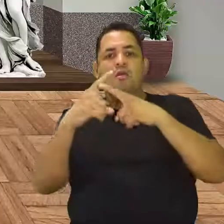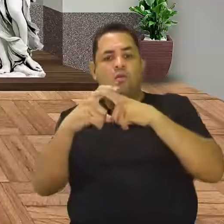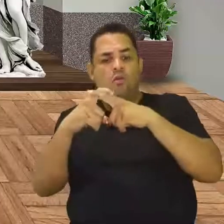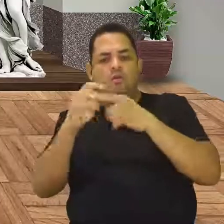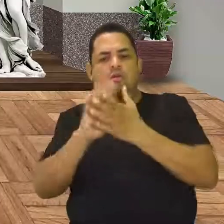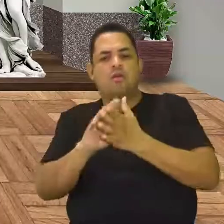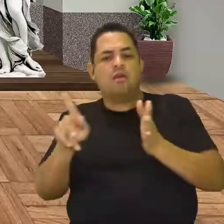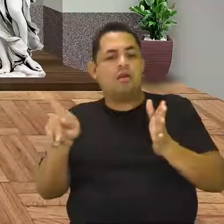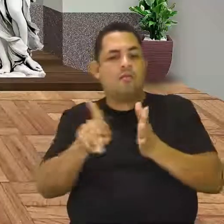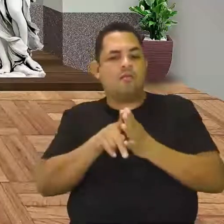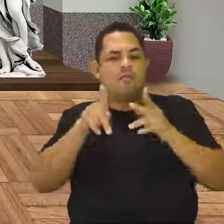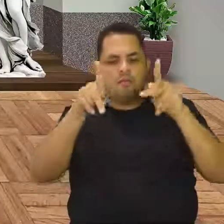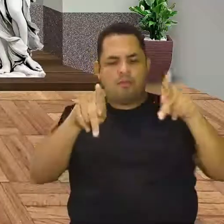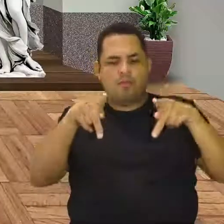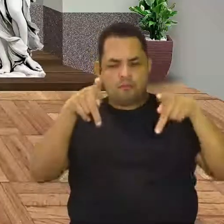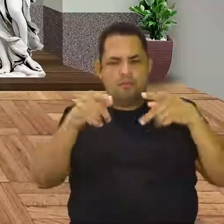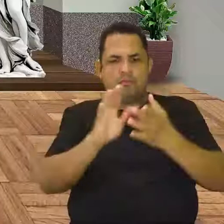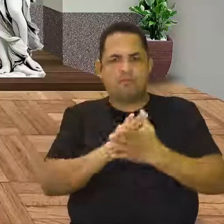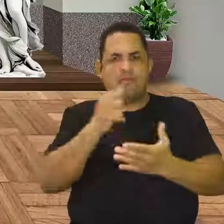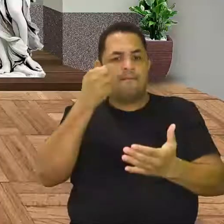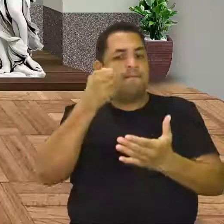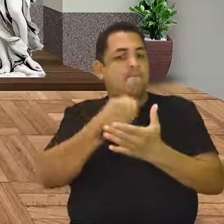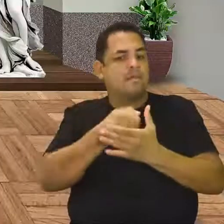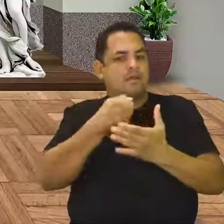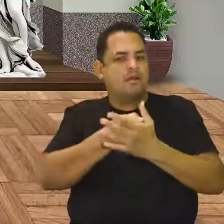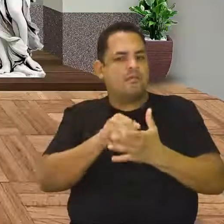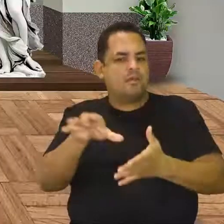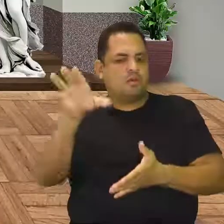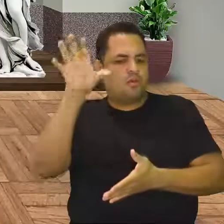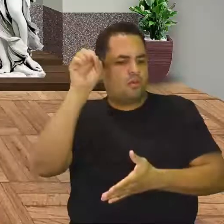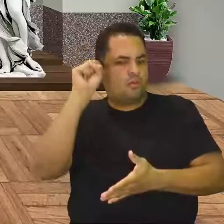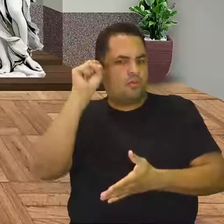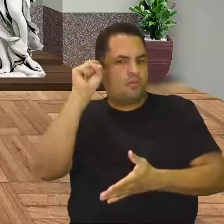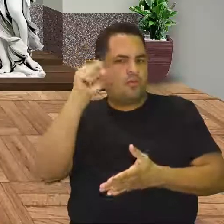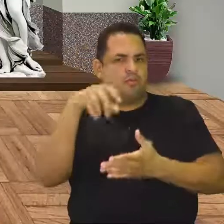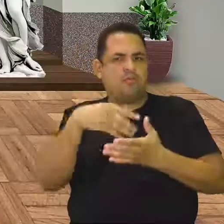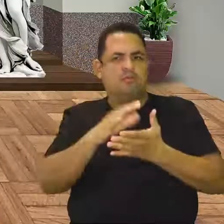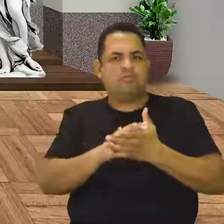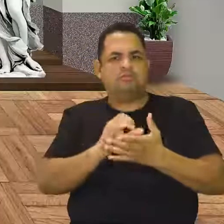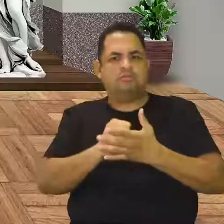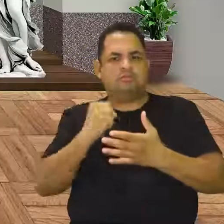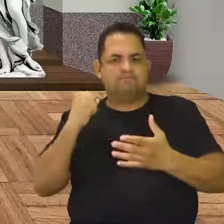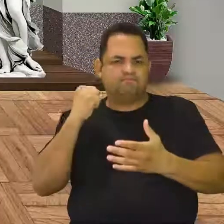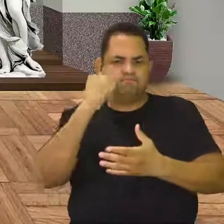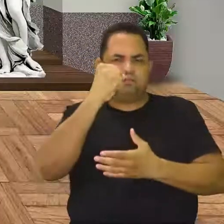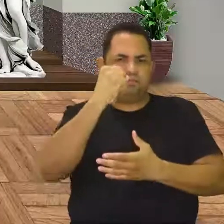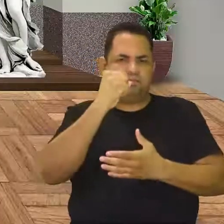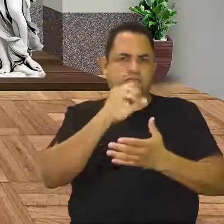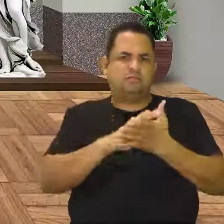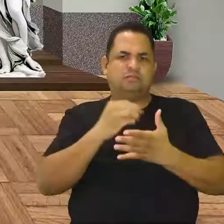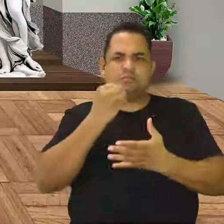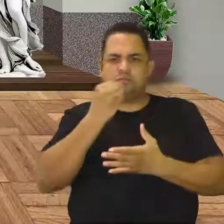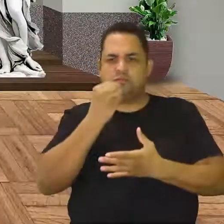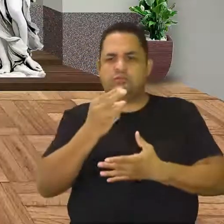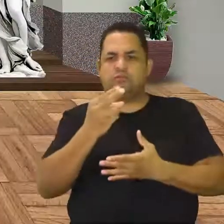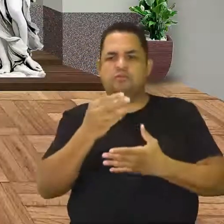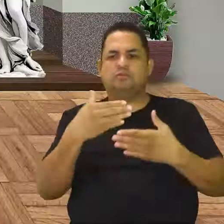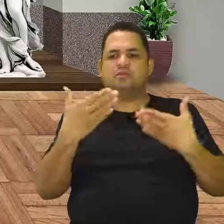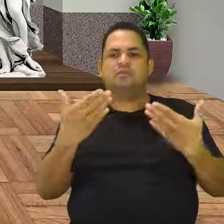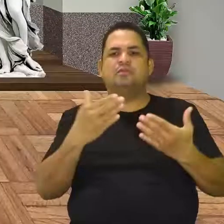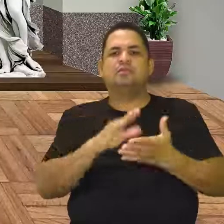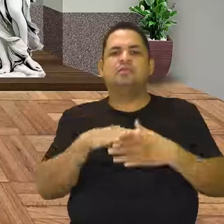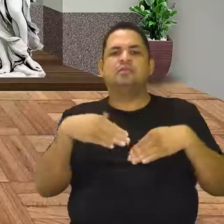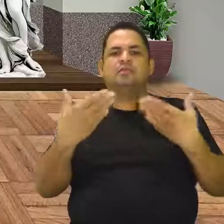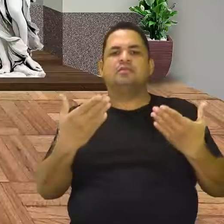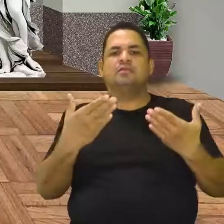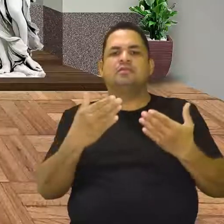povo vai pagar para ouvir Hitler a falar, senhores. Ele dava murro no ar, ele cuspia quando estava falando.